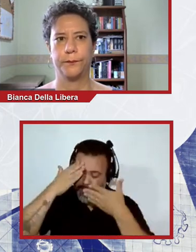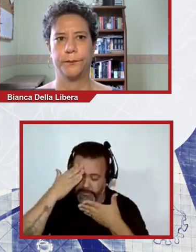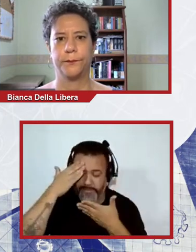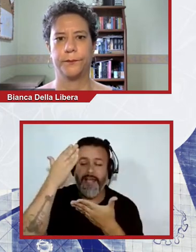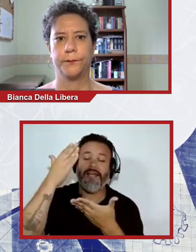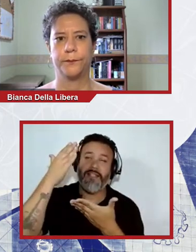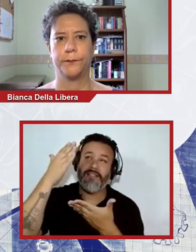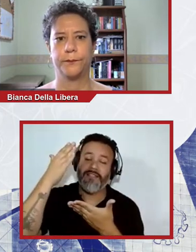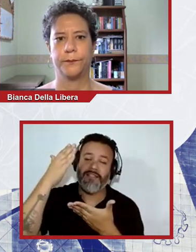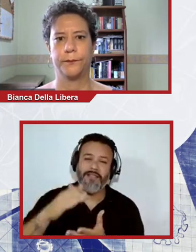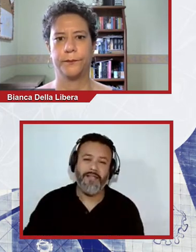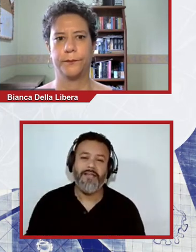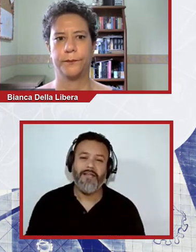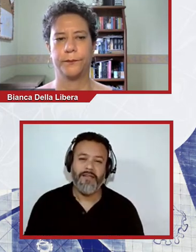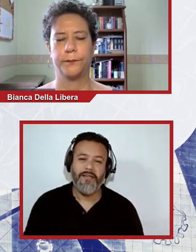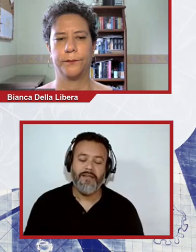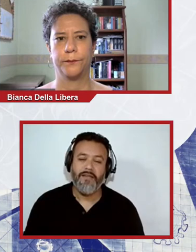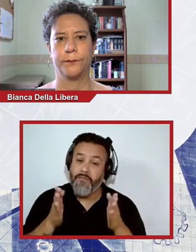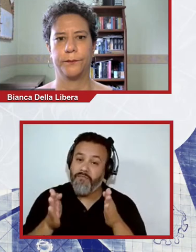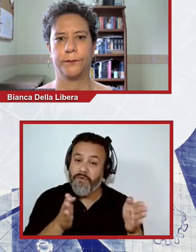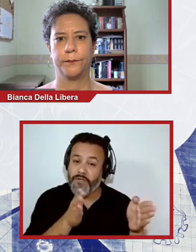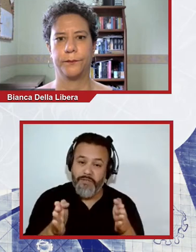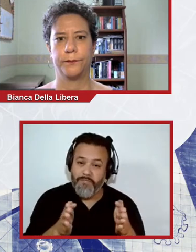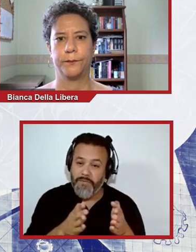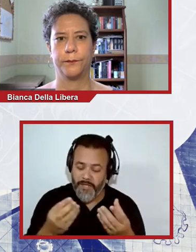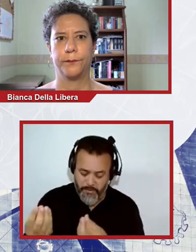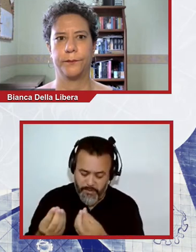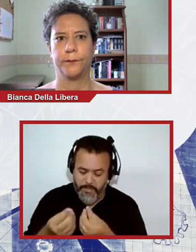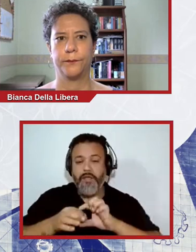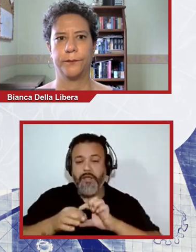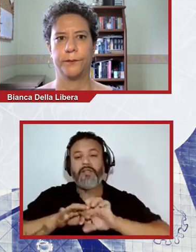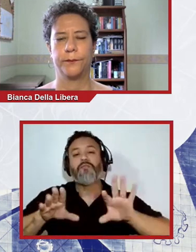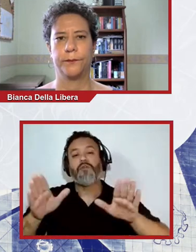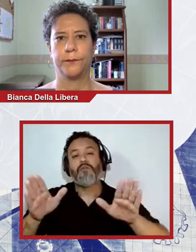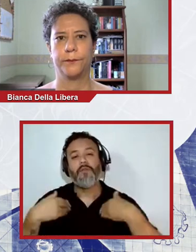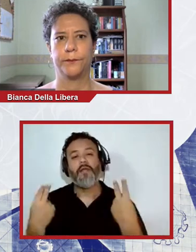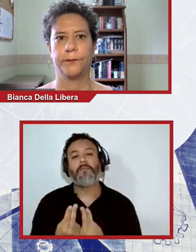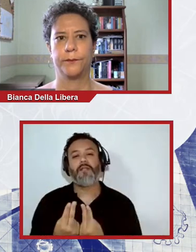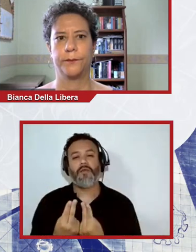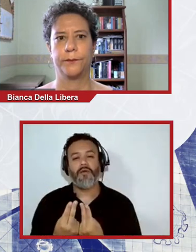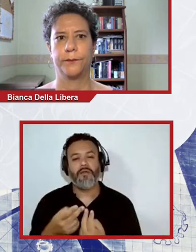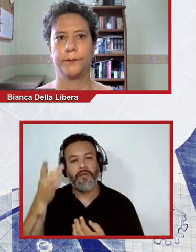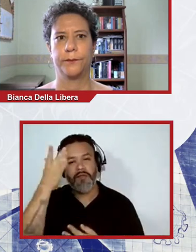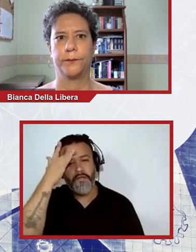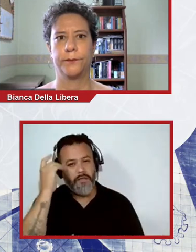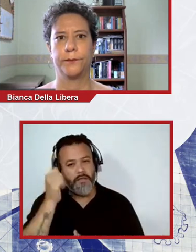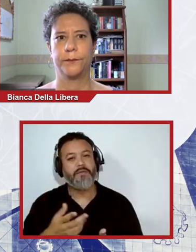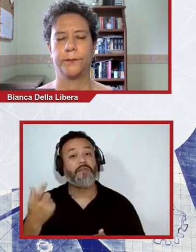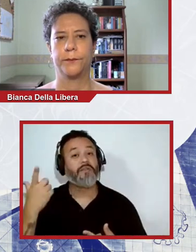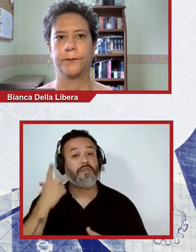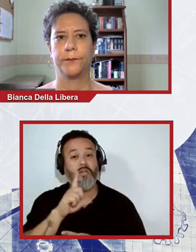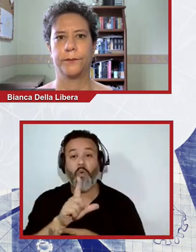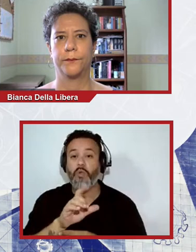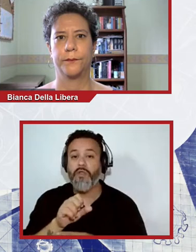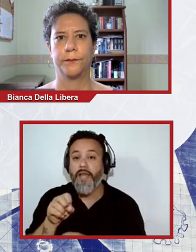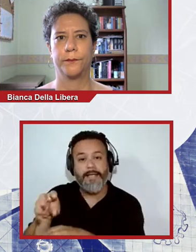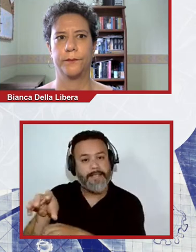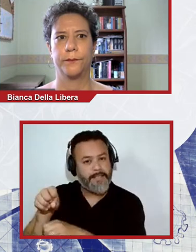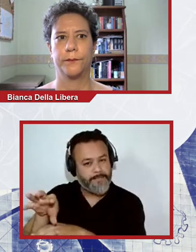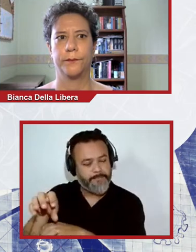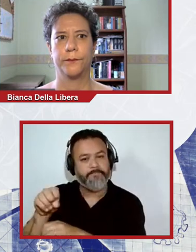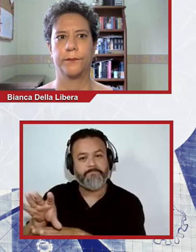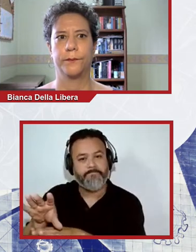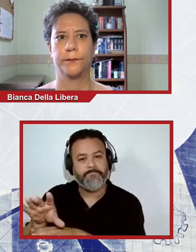gente, né? E também pedir que as pessoas têm possibilidade de ensinar, que divulguem